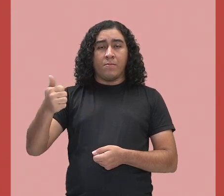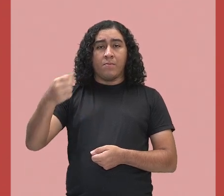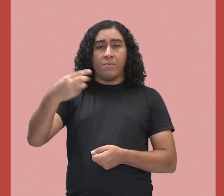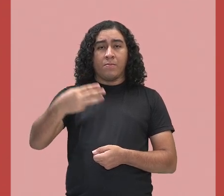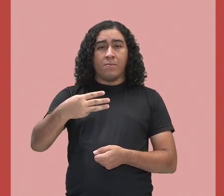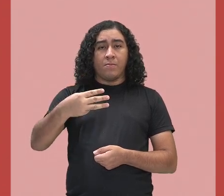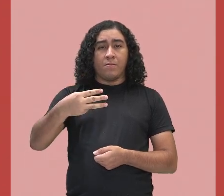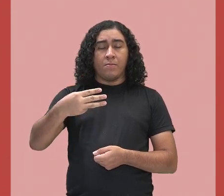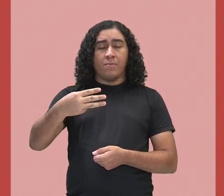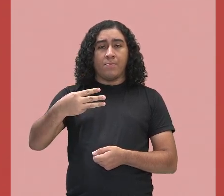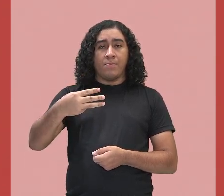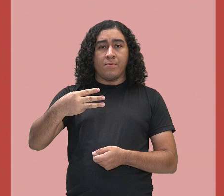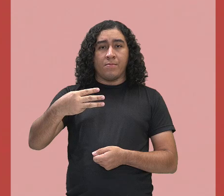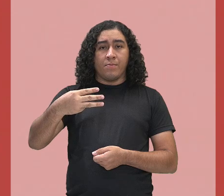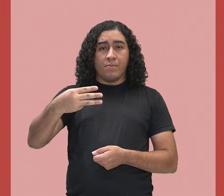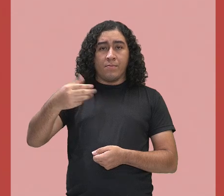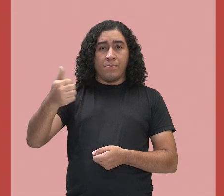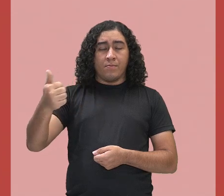13,